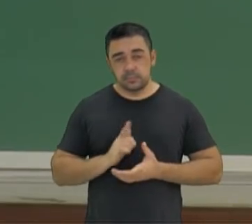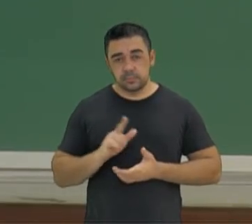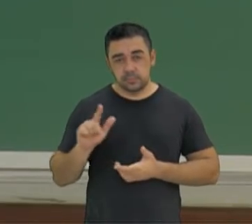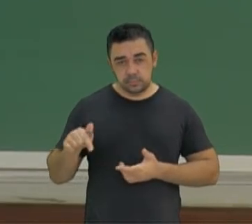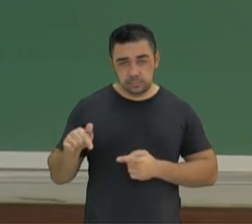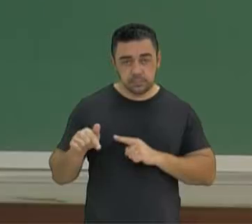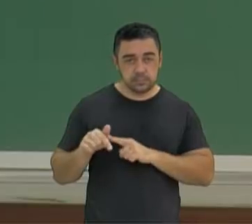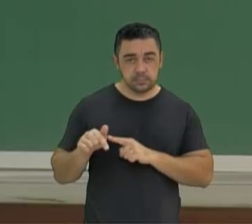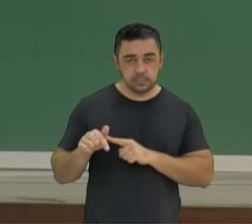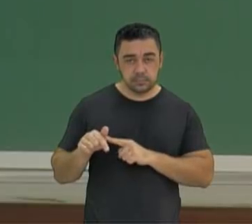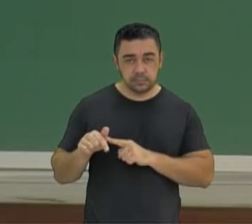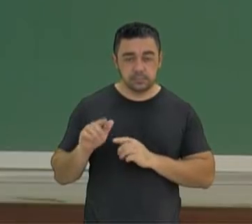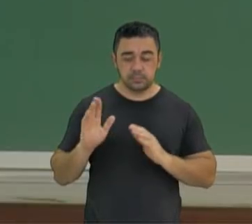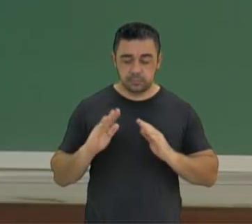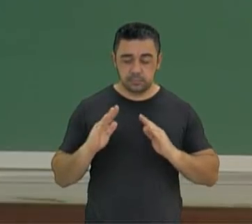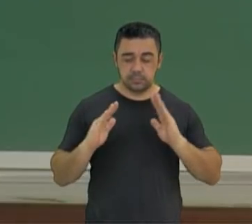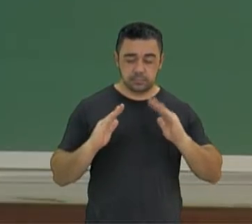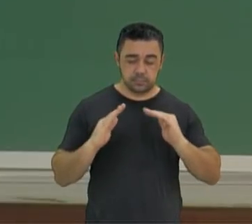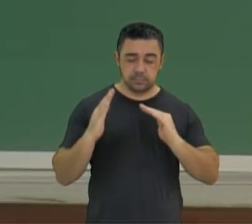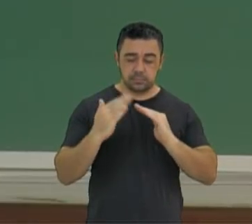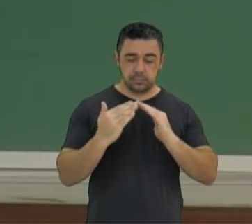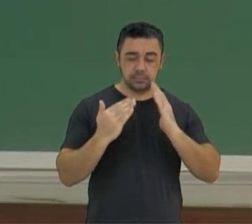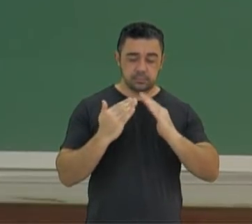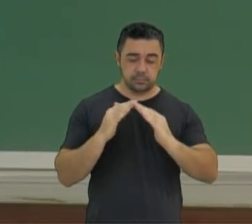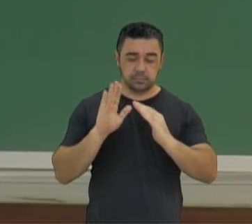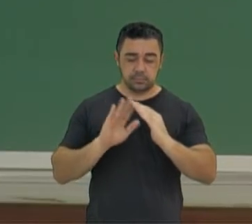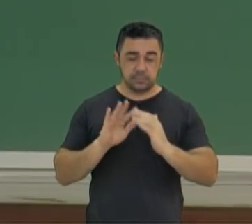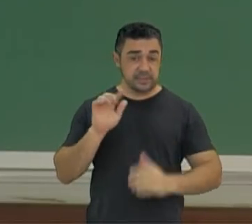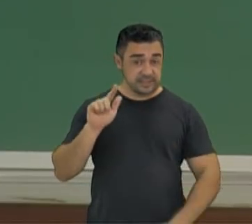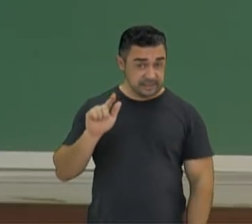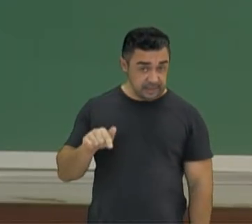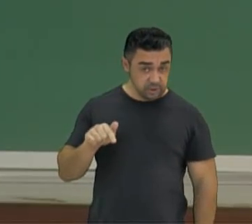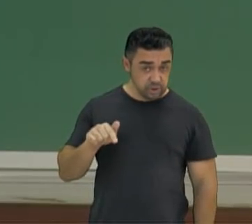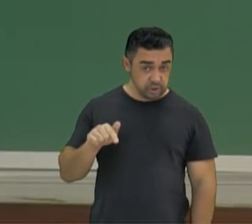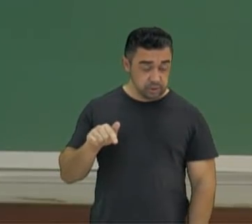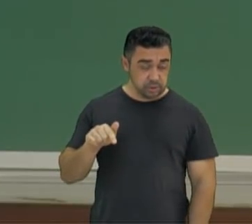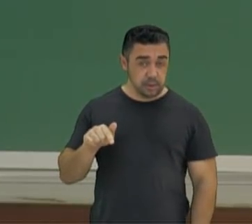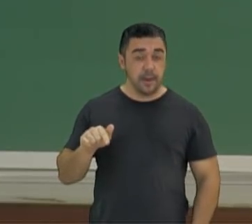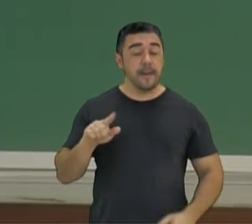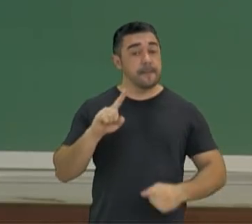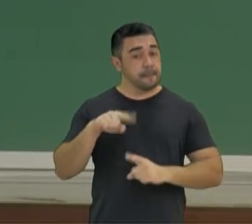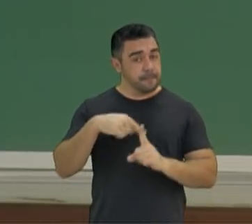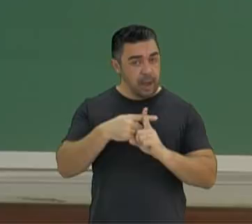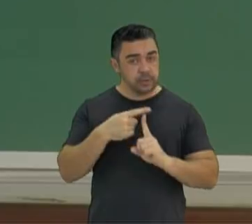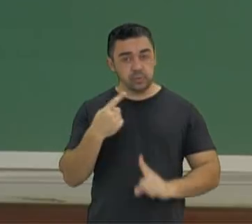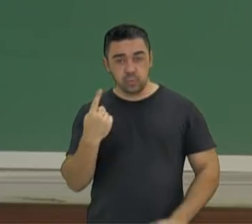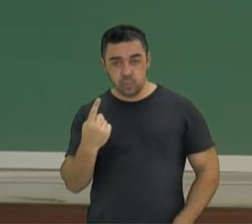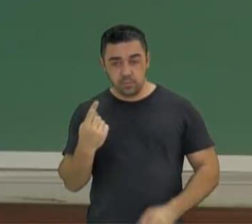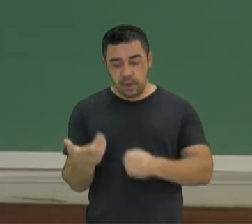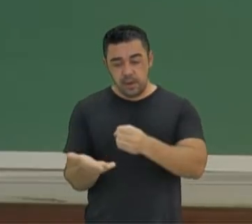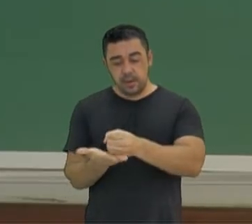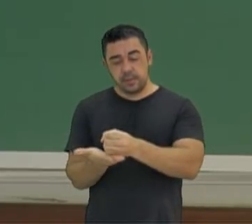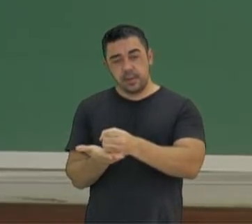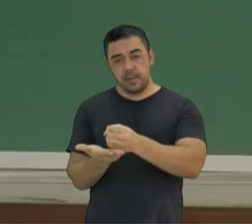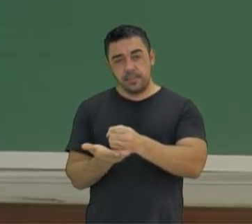um heptágono, então eu vou ter 7 faces laterais. Mas eu não posso esquecer que a